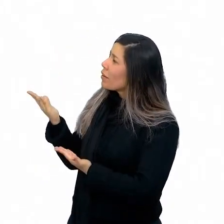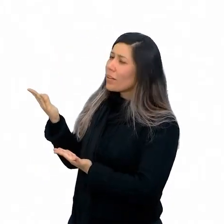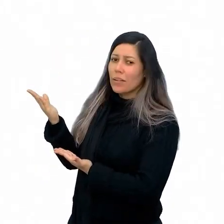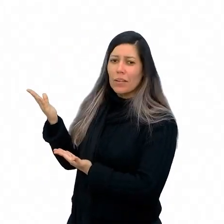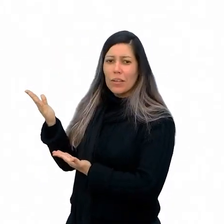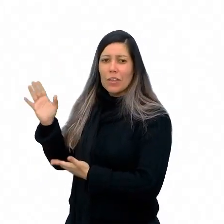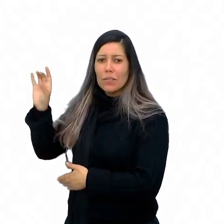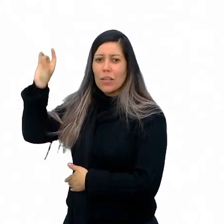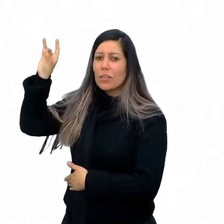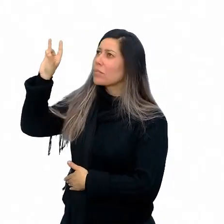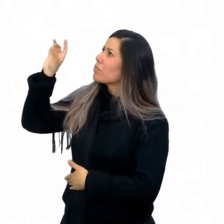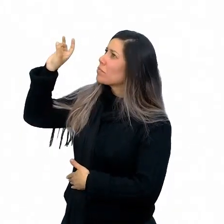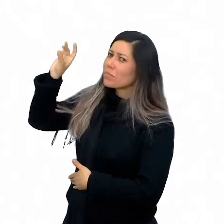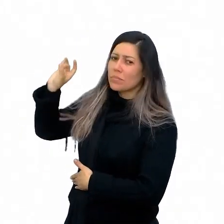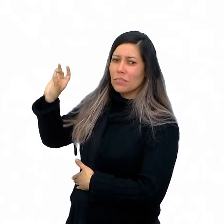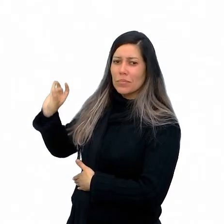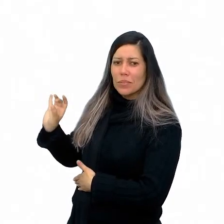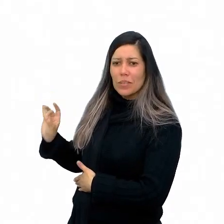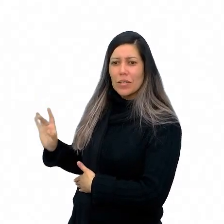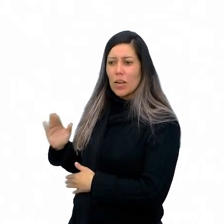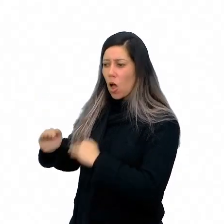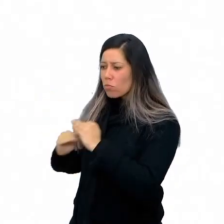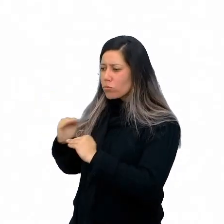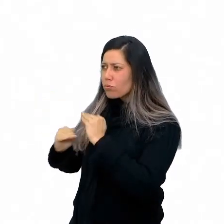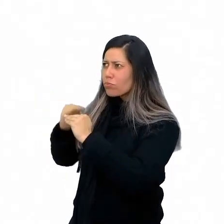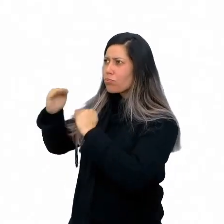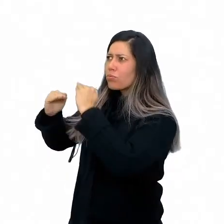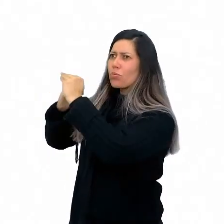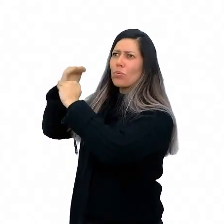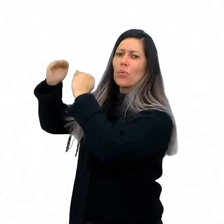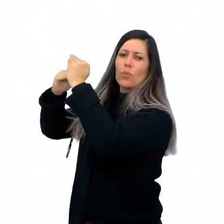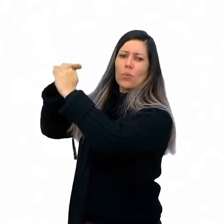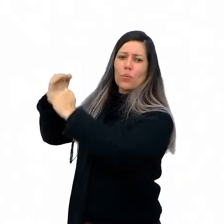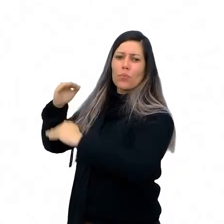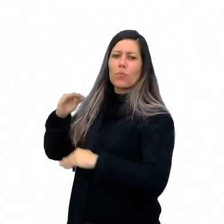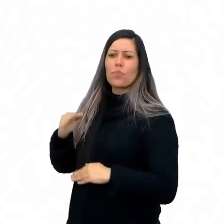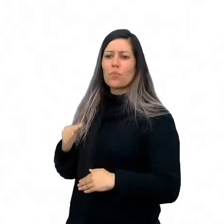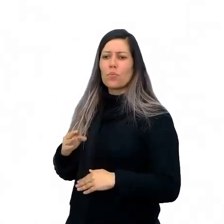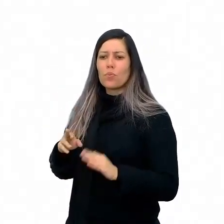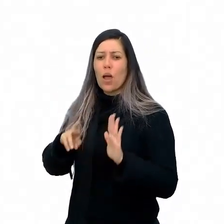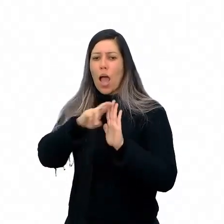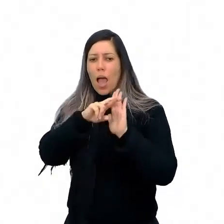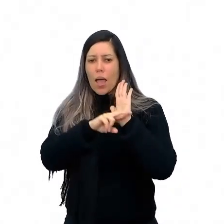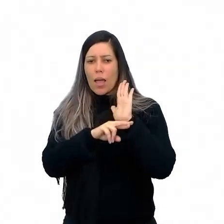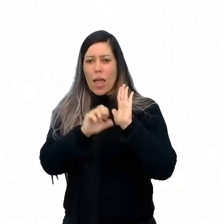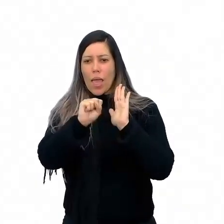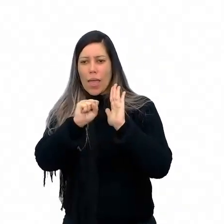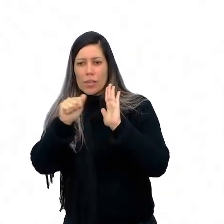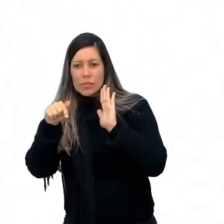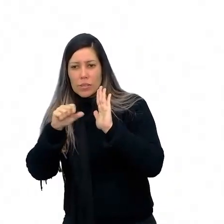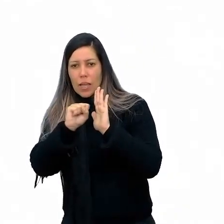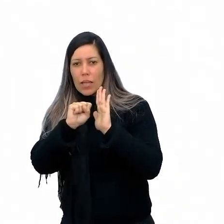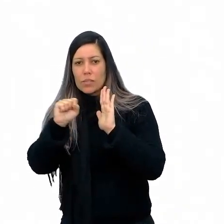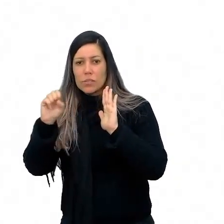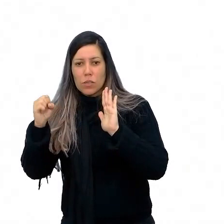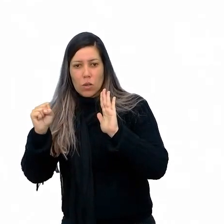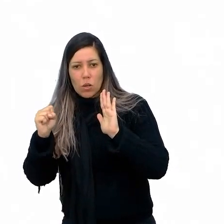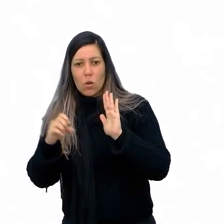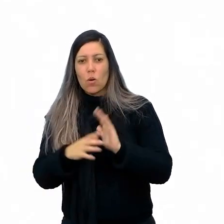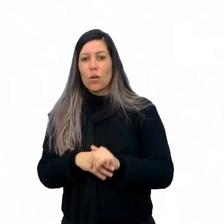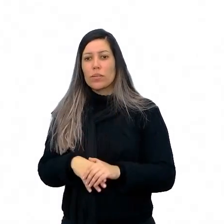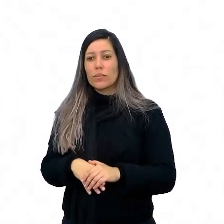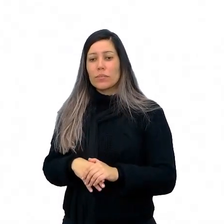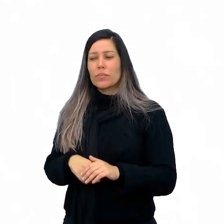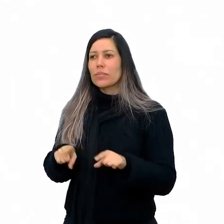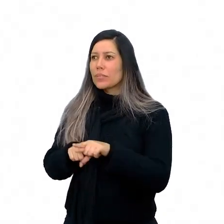suas contribuições para o desenvolvimento da SA7, da SA8, tá bem? E aí, então, aqui segue aquele